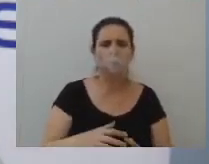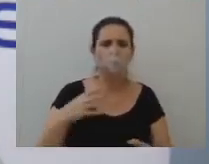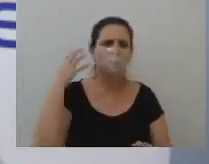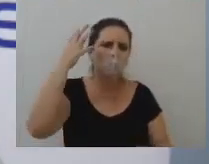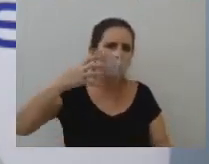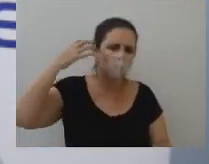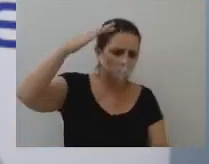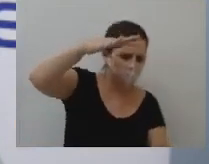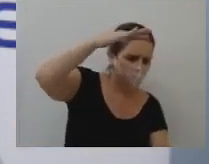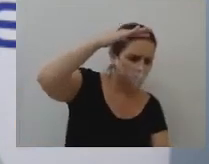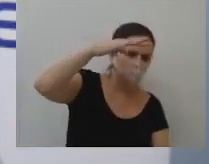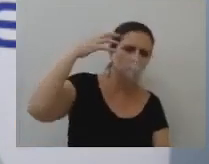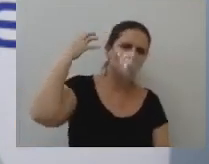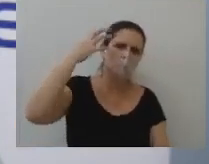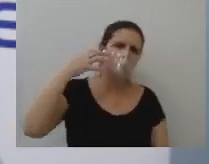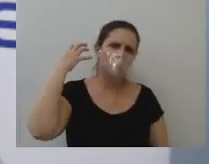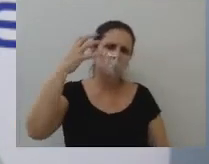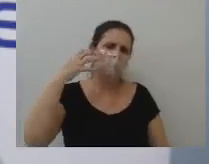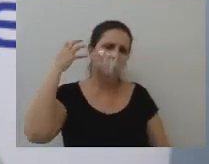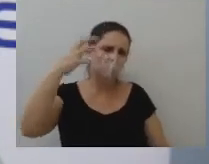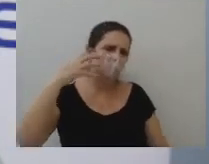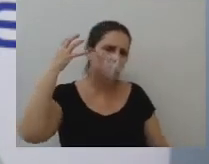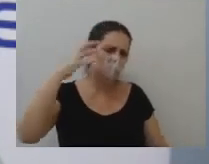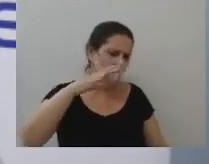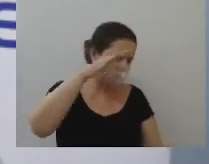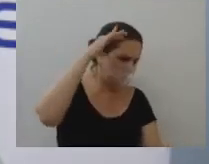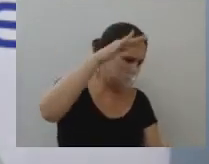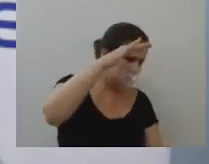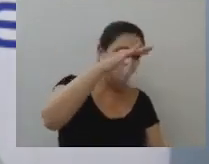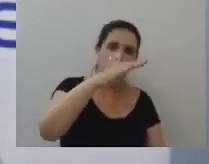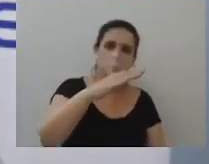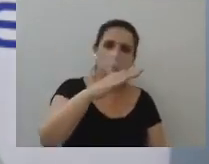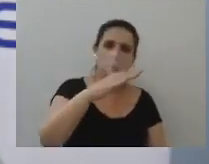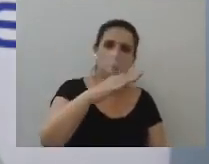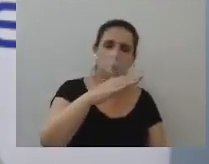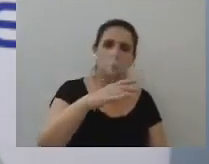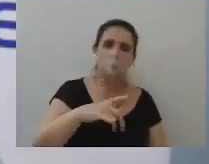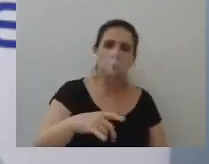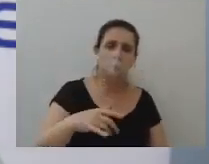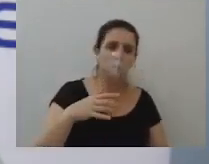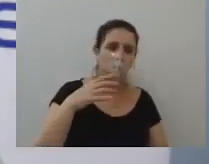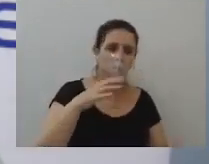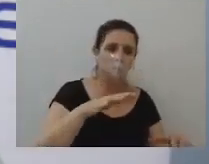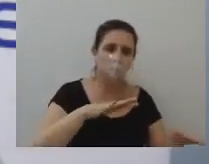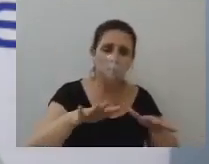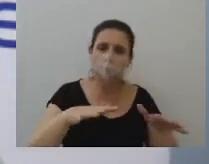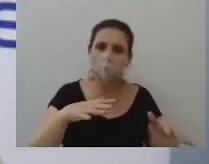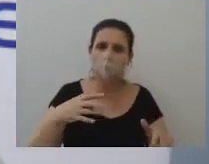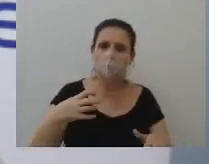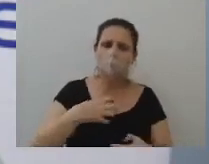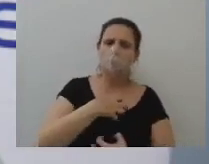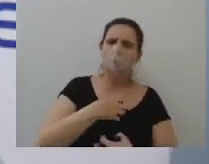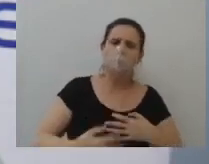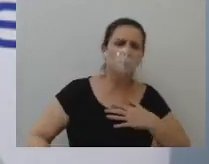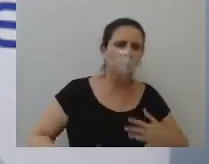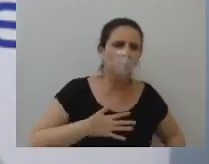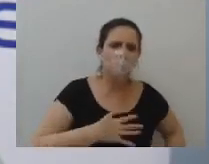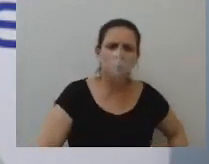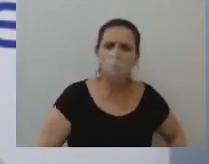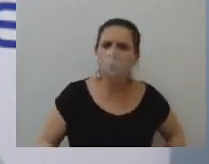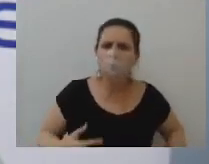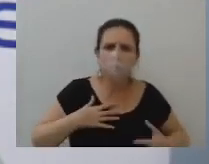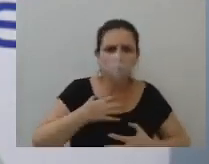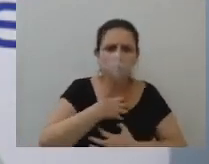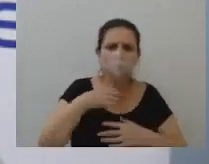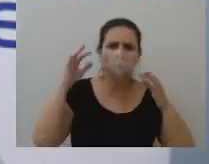som promovendo uma perturbação no meio, e essa perturbação é sentida pelo meu corpo inteiro.